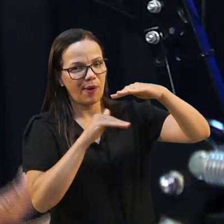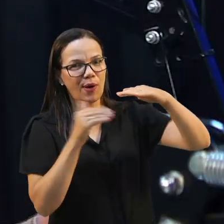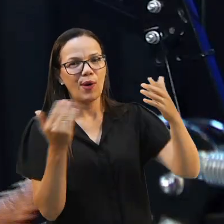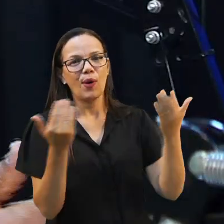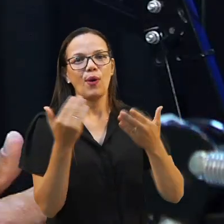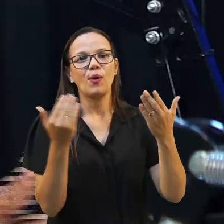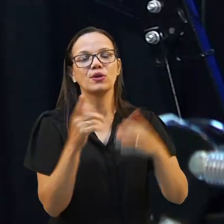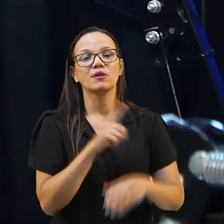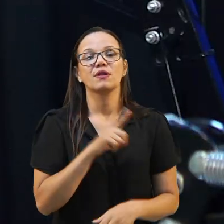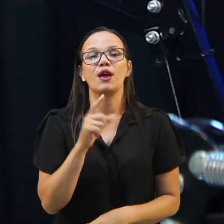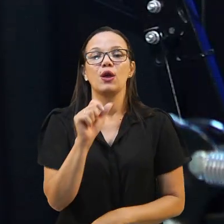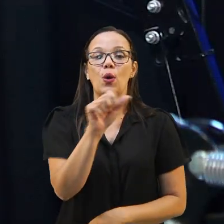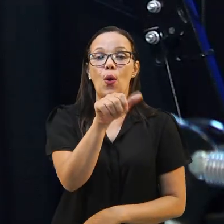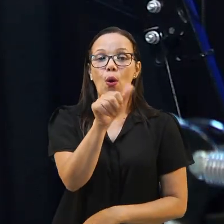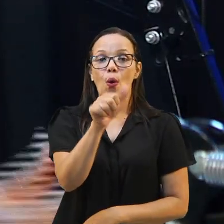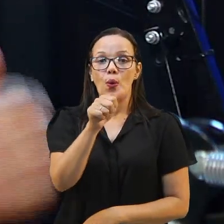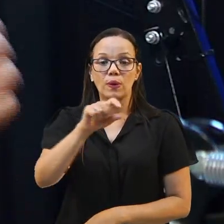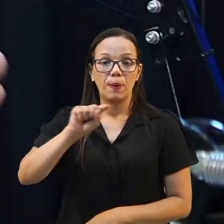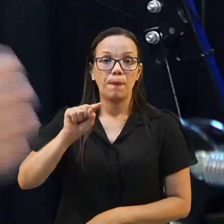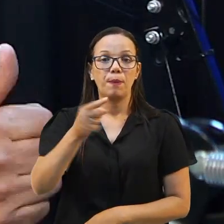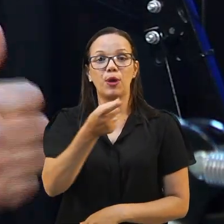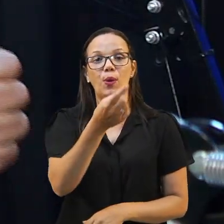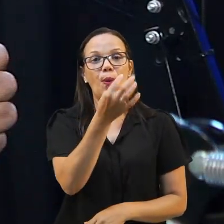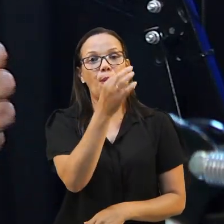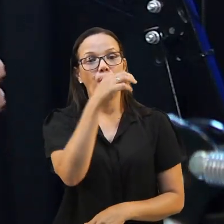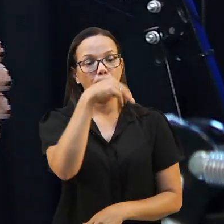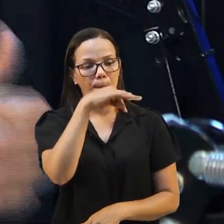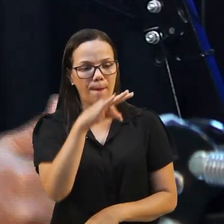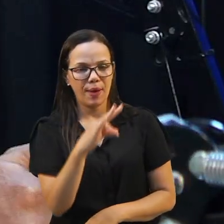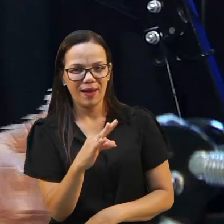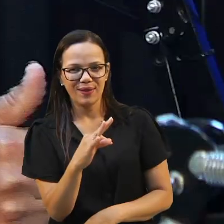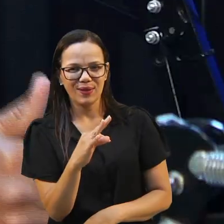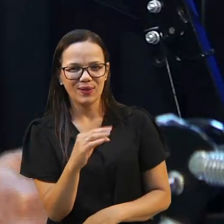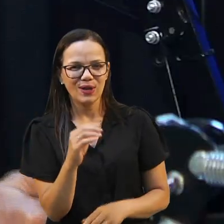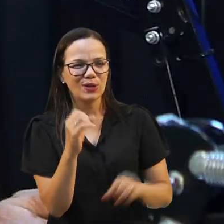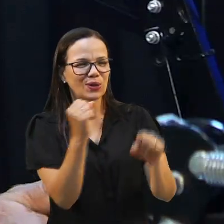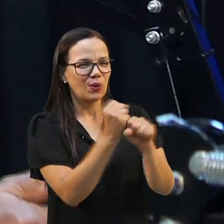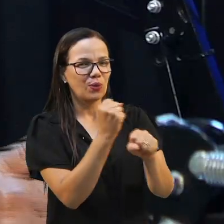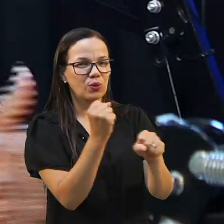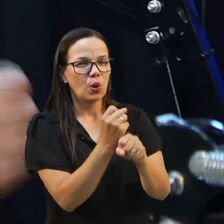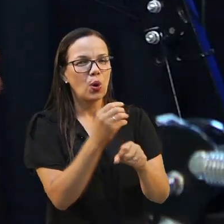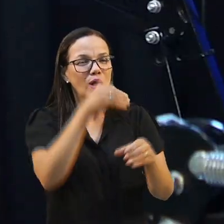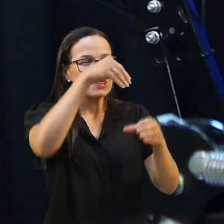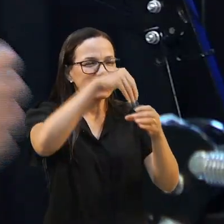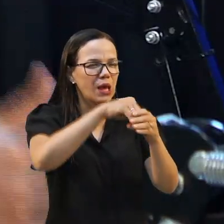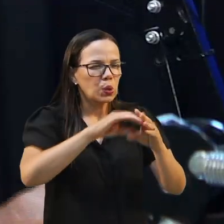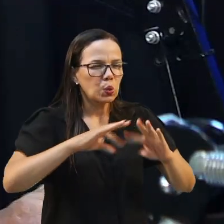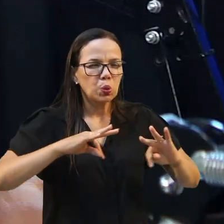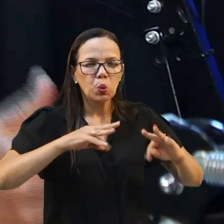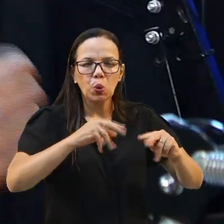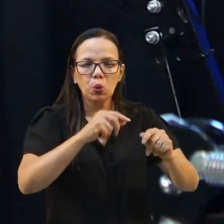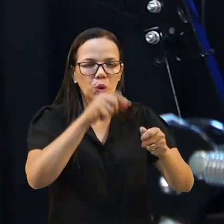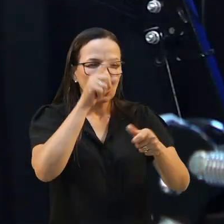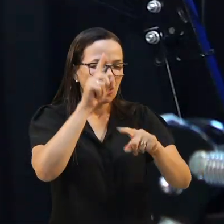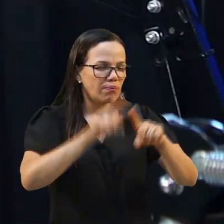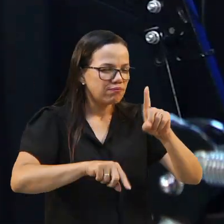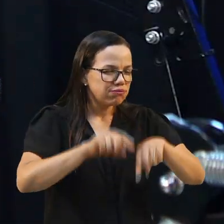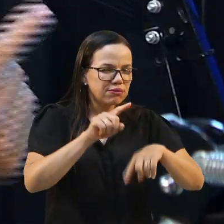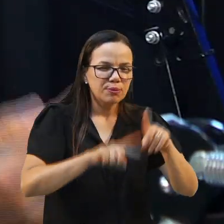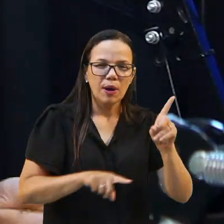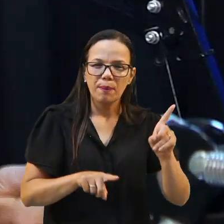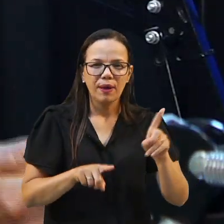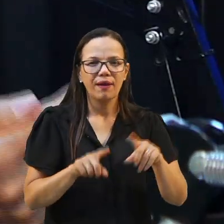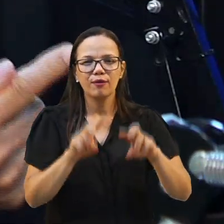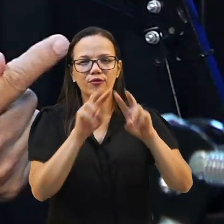mil metros quadrados de construção. Tudo que está dentro do Hospital do Câncer, em termos de equipamento, em